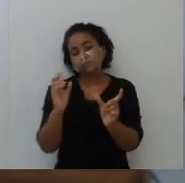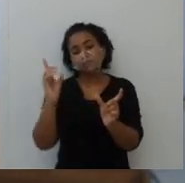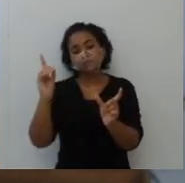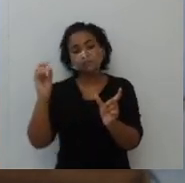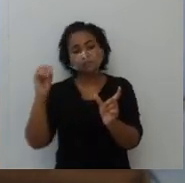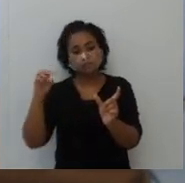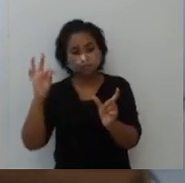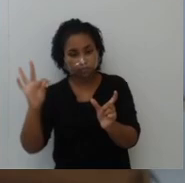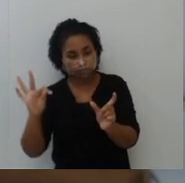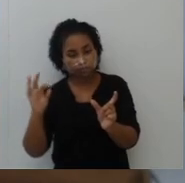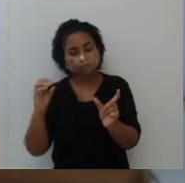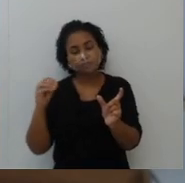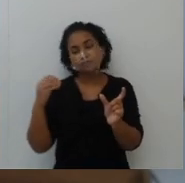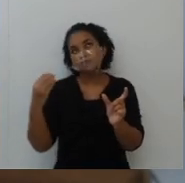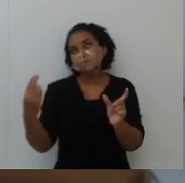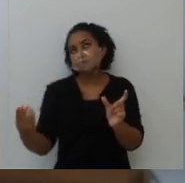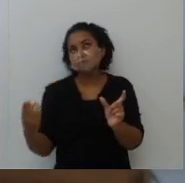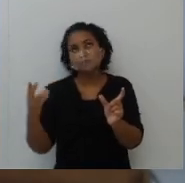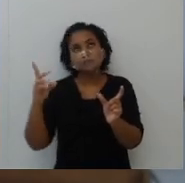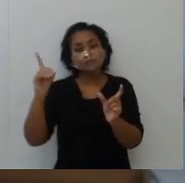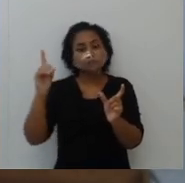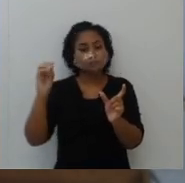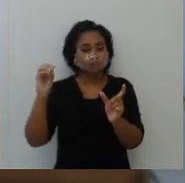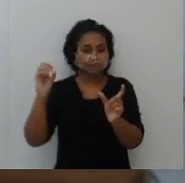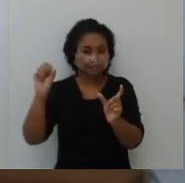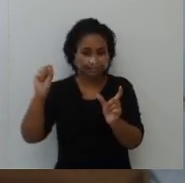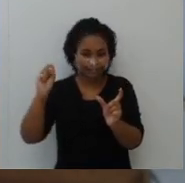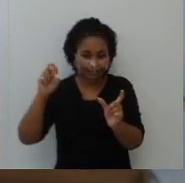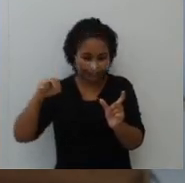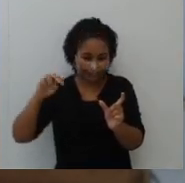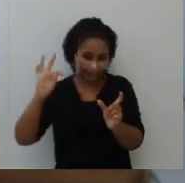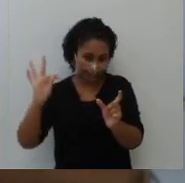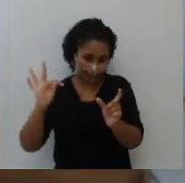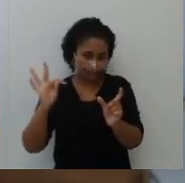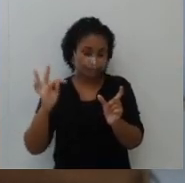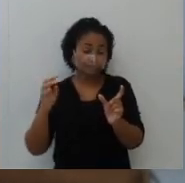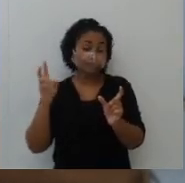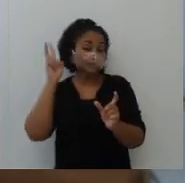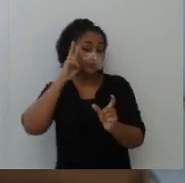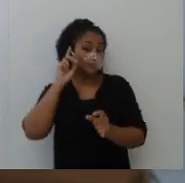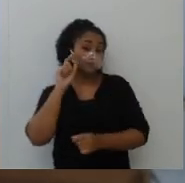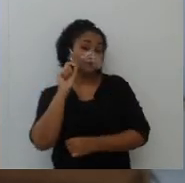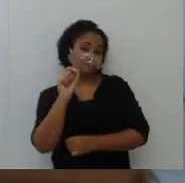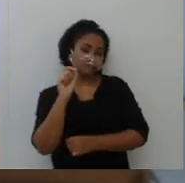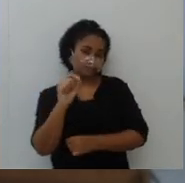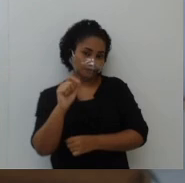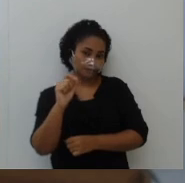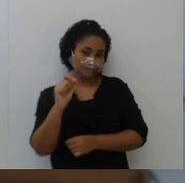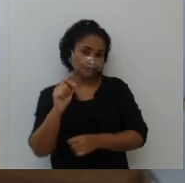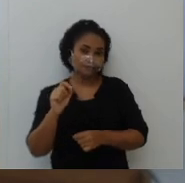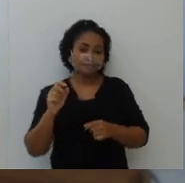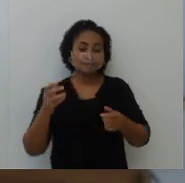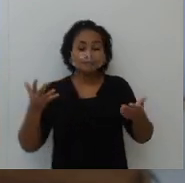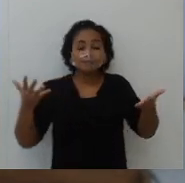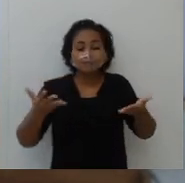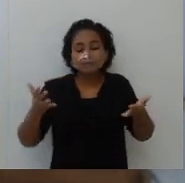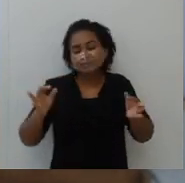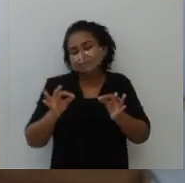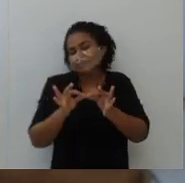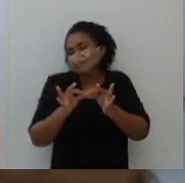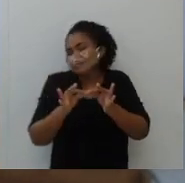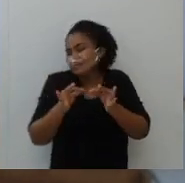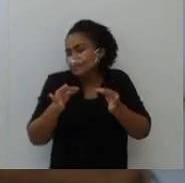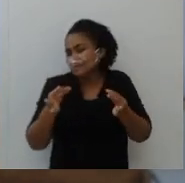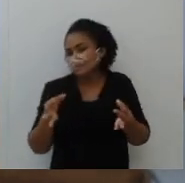doesn't. Seja em pergunta, seja em negativa, tá? Lembrando a vocês, o presente simples ele é tão simples